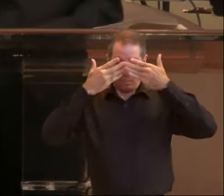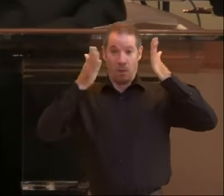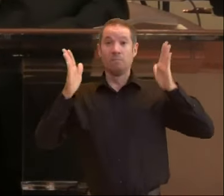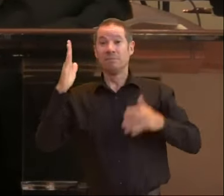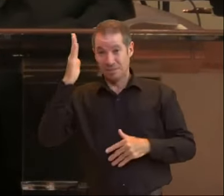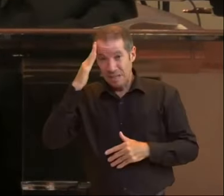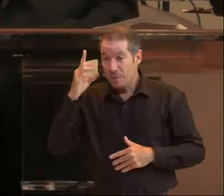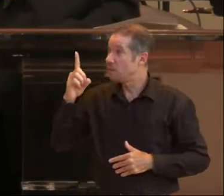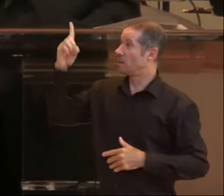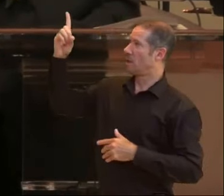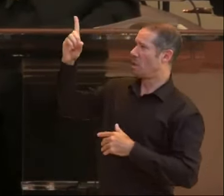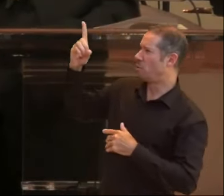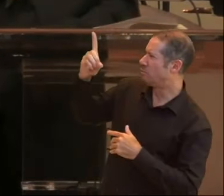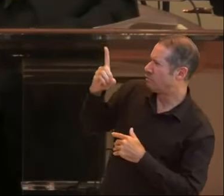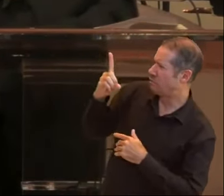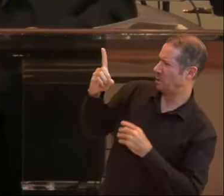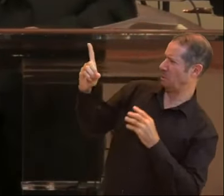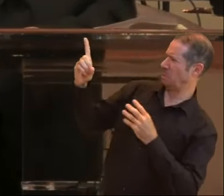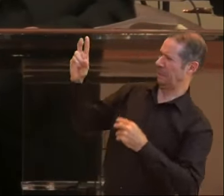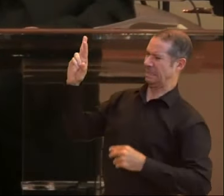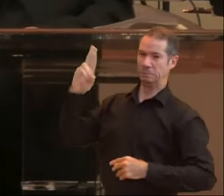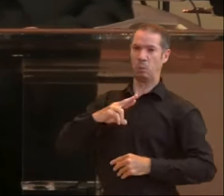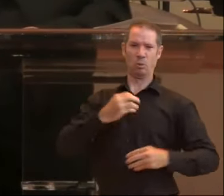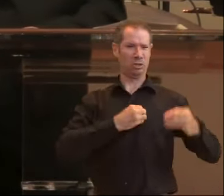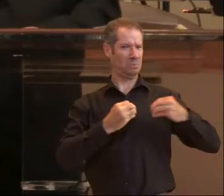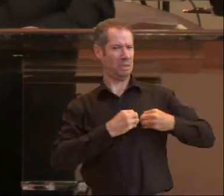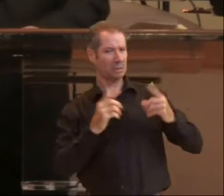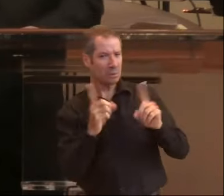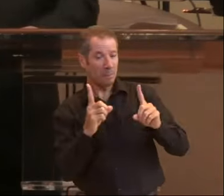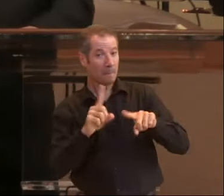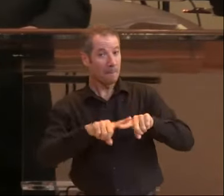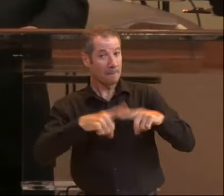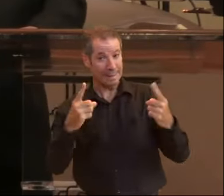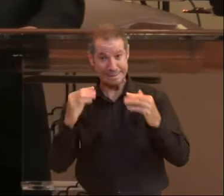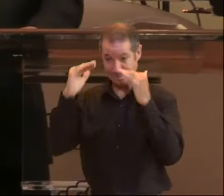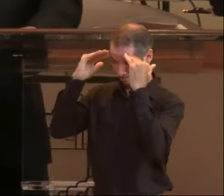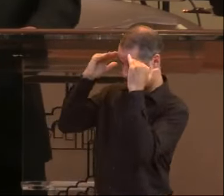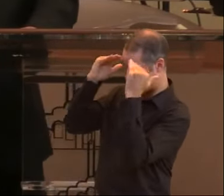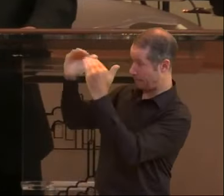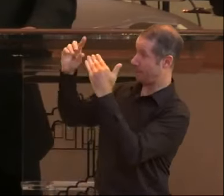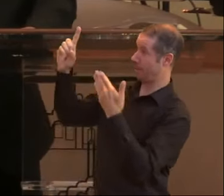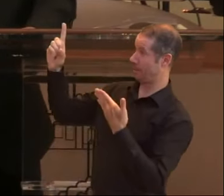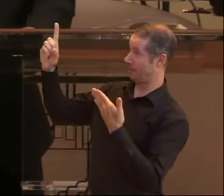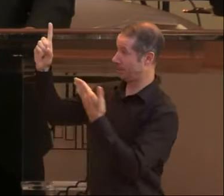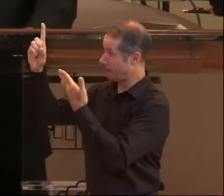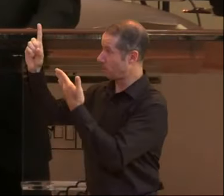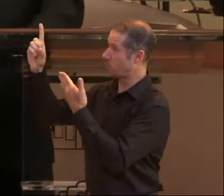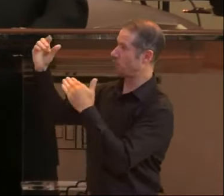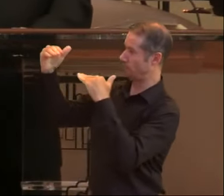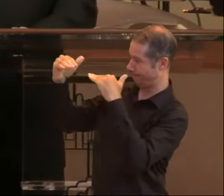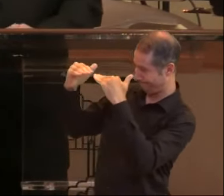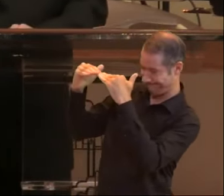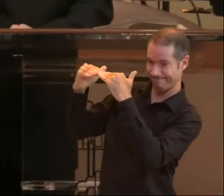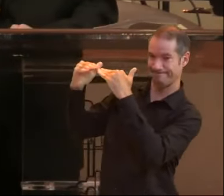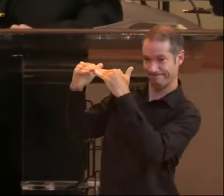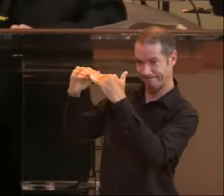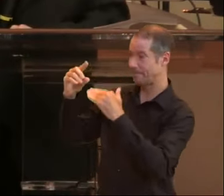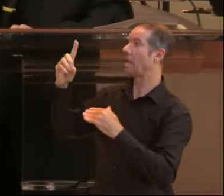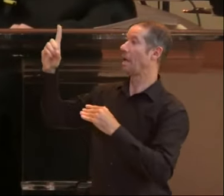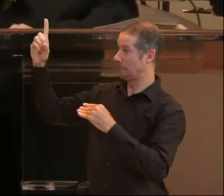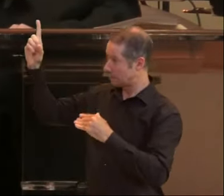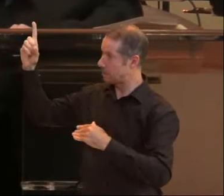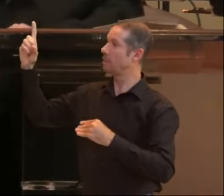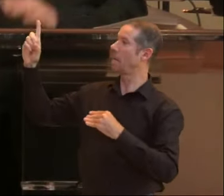que Deus não ouve a pecadores, mas se alguém é temente a Deus e faz a sua vontade, a esse